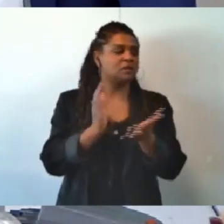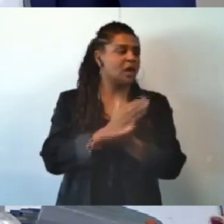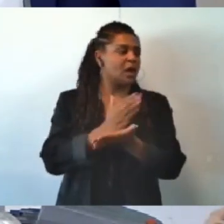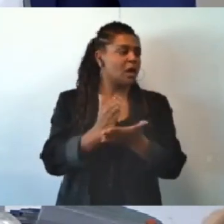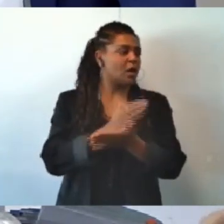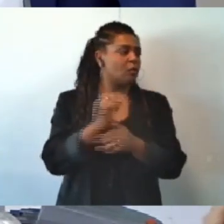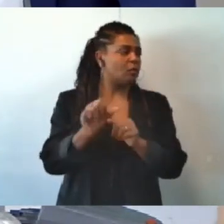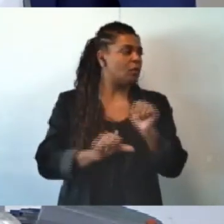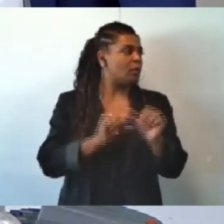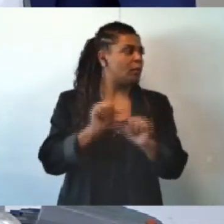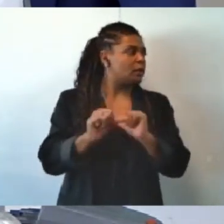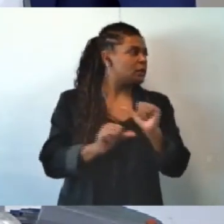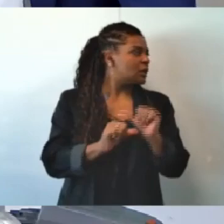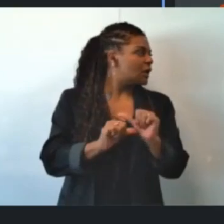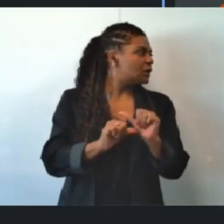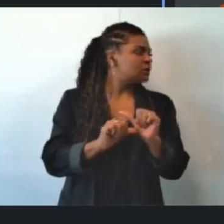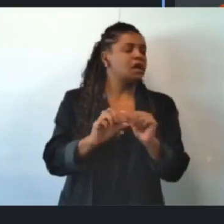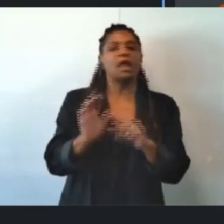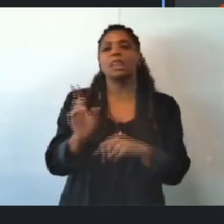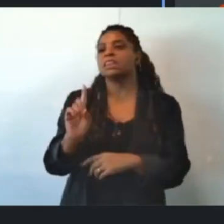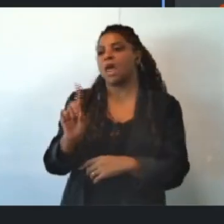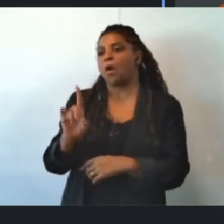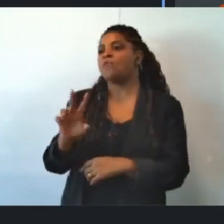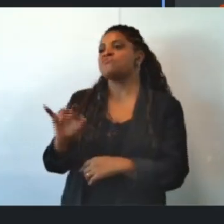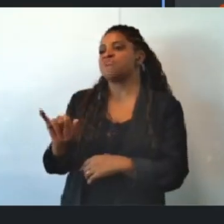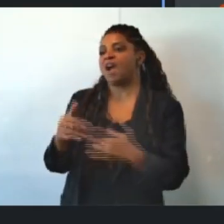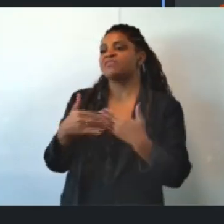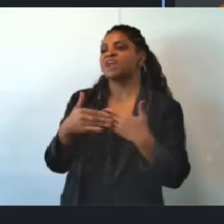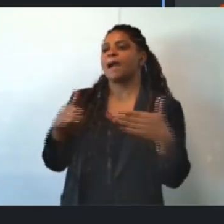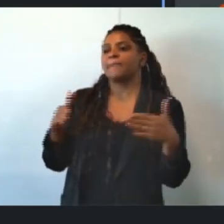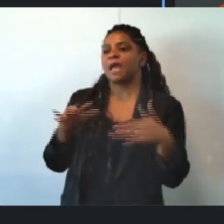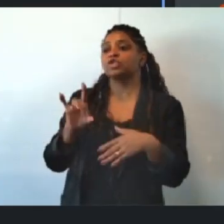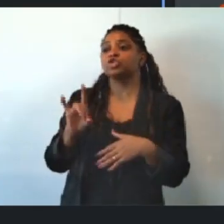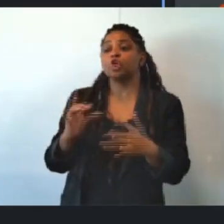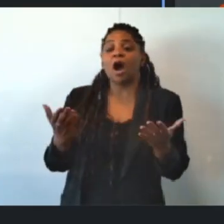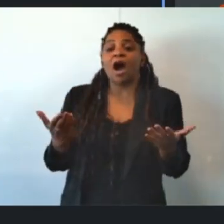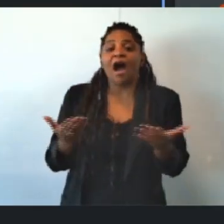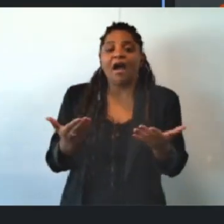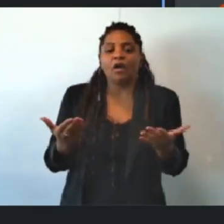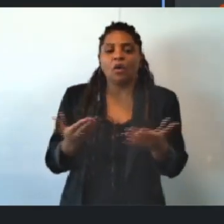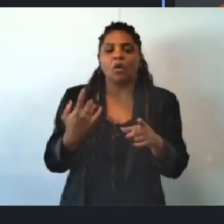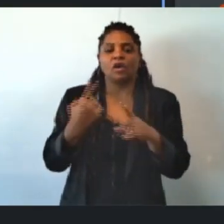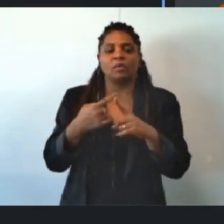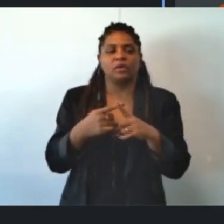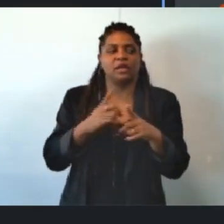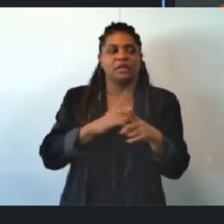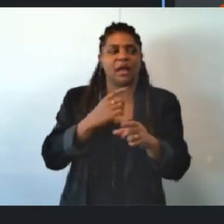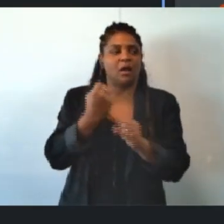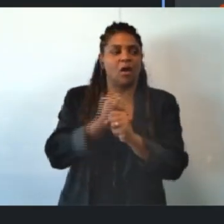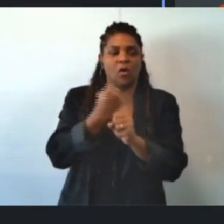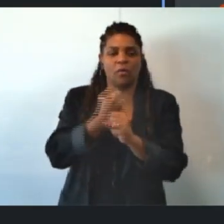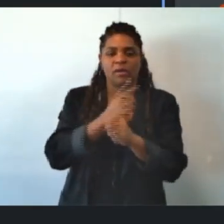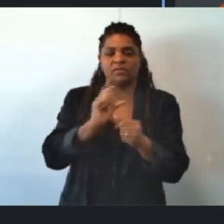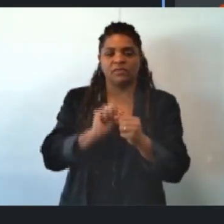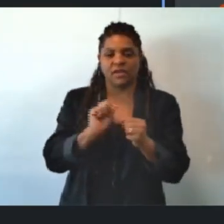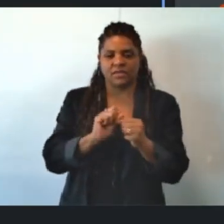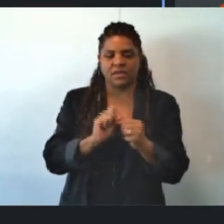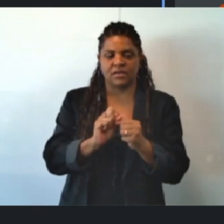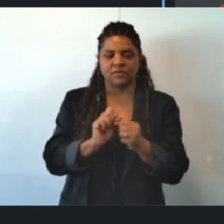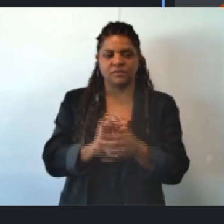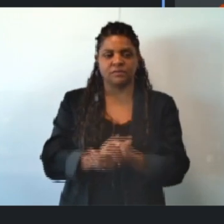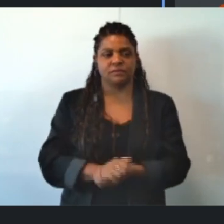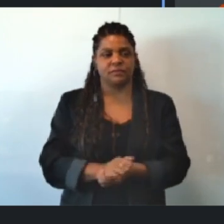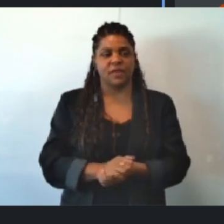Não, vai ficar aberto. Tá? É só nesse primeiro momento que é operacional. Tá? Eu queria frisar aqui bem, vou